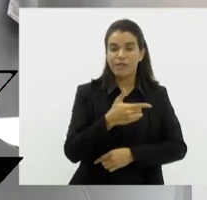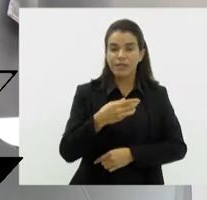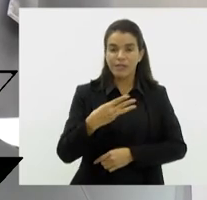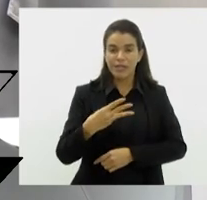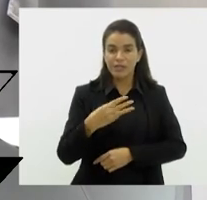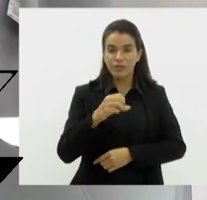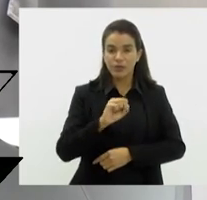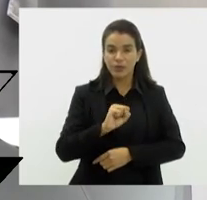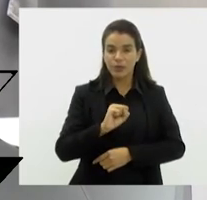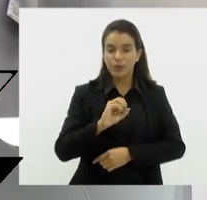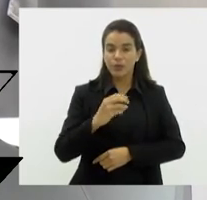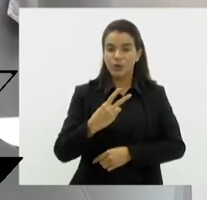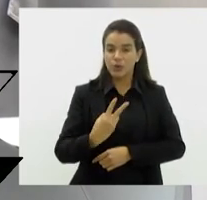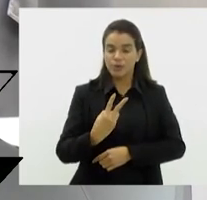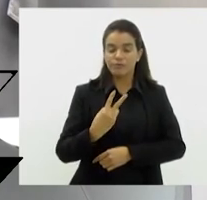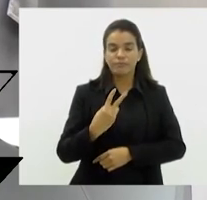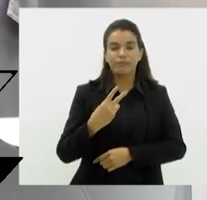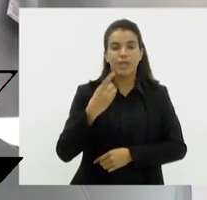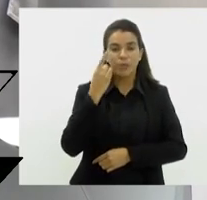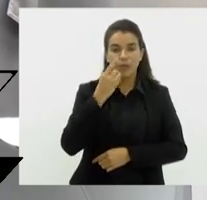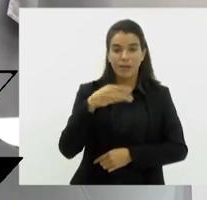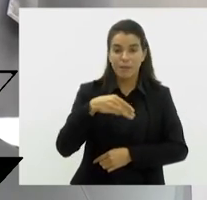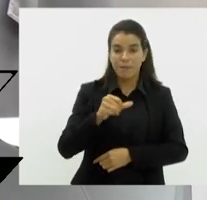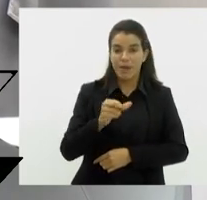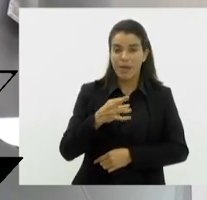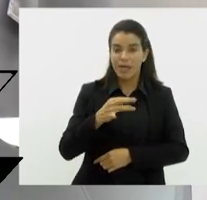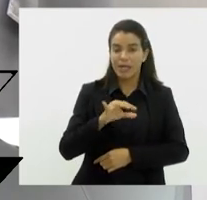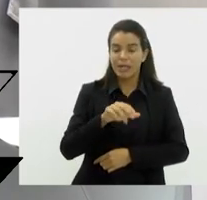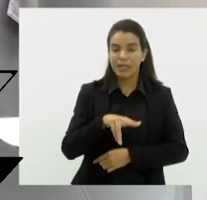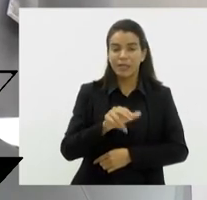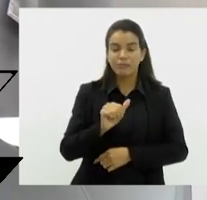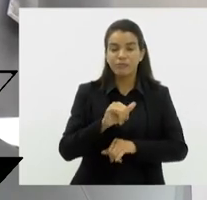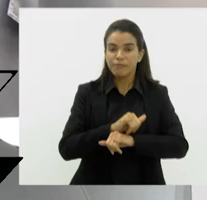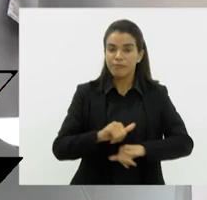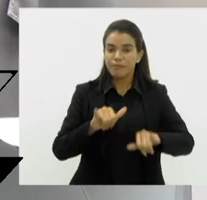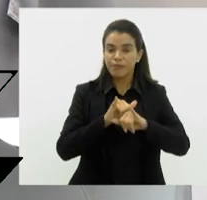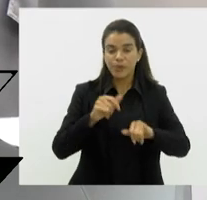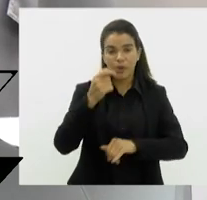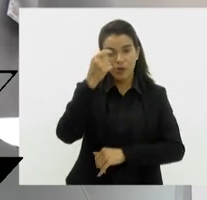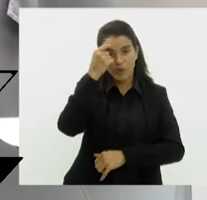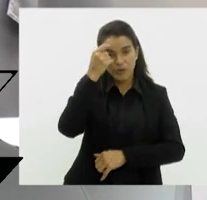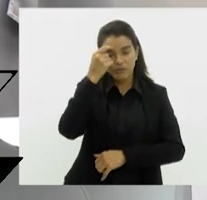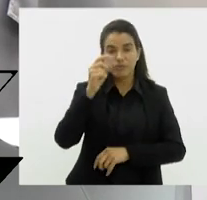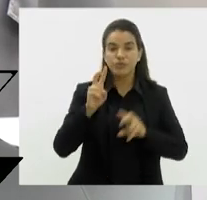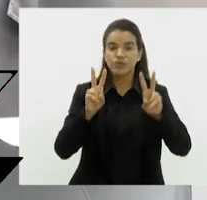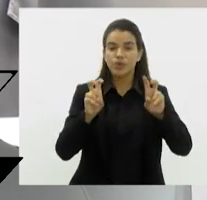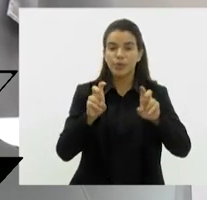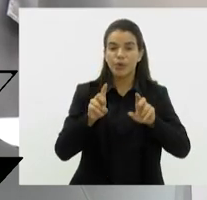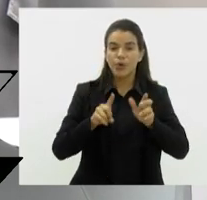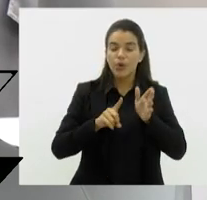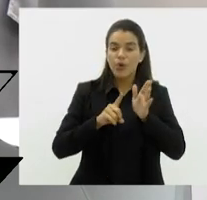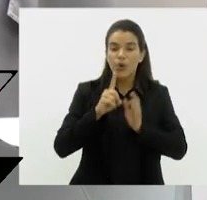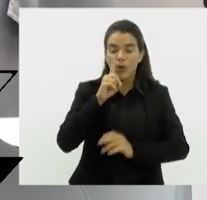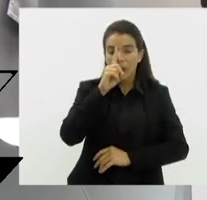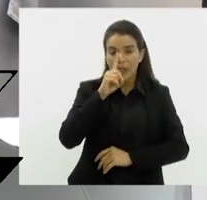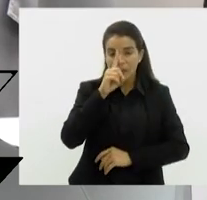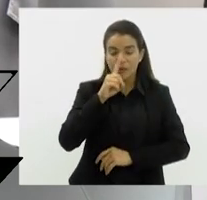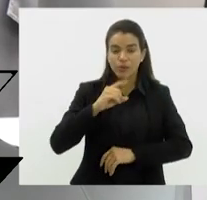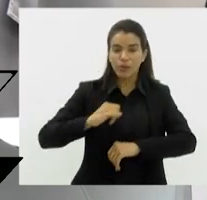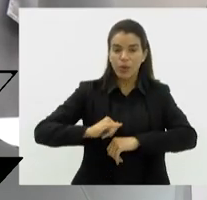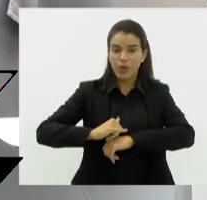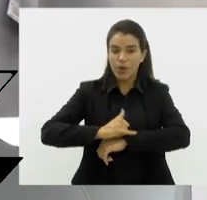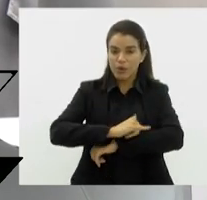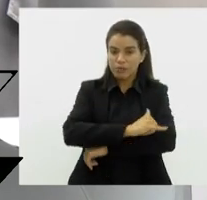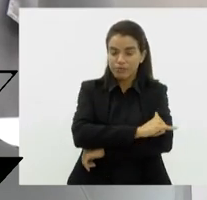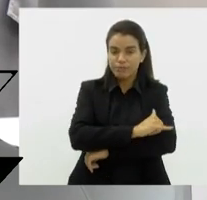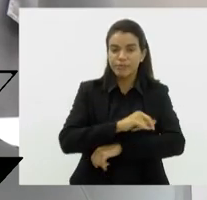autoria da deputada Marina, do MST, que dispõe sobre a campanha informativa e de conscientização sobre o risco de obesidade e outros